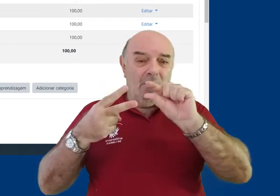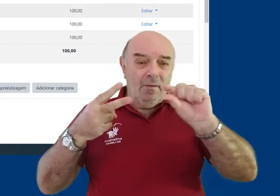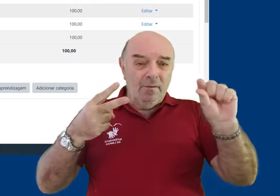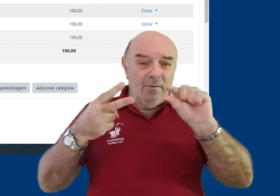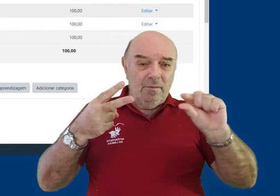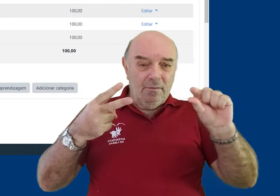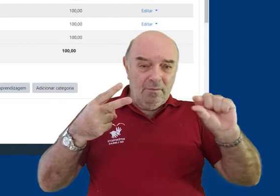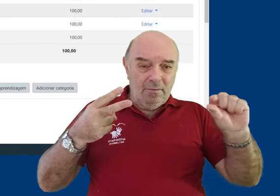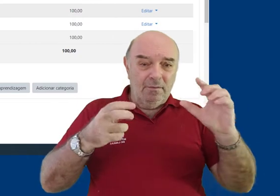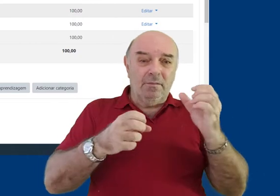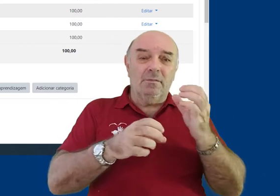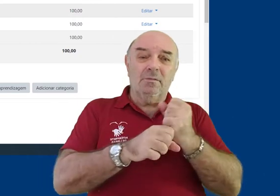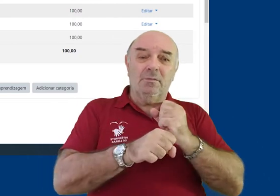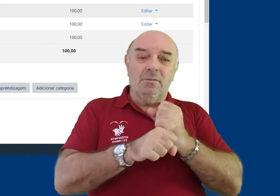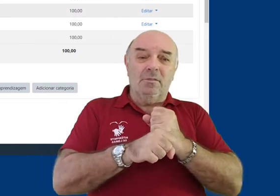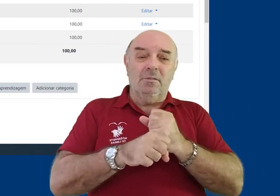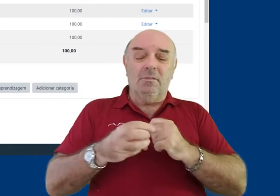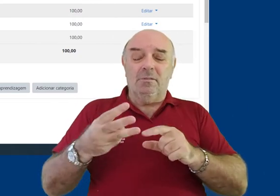itens de nota